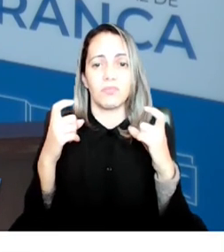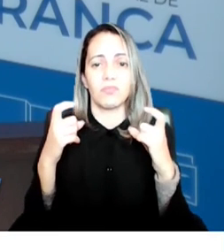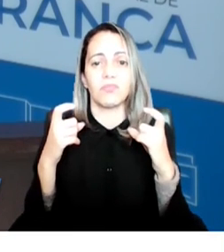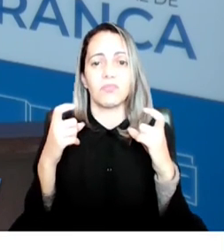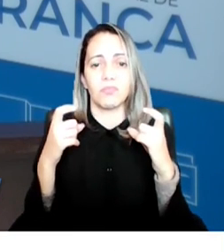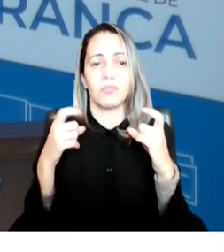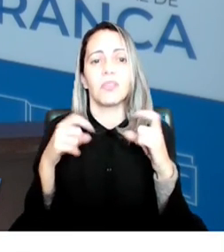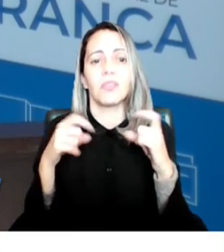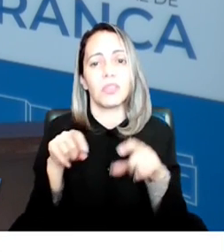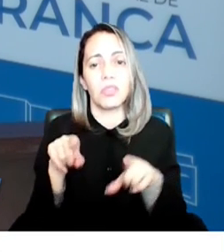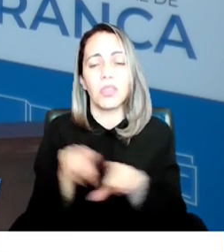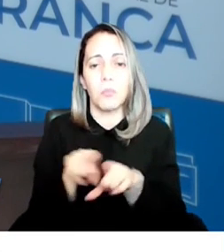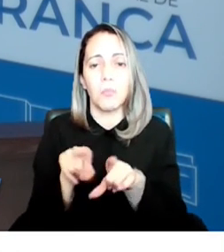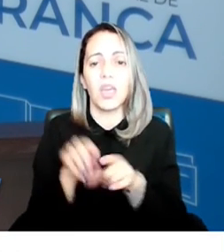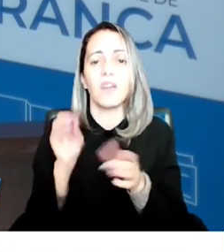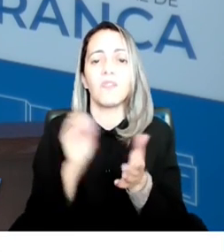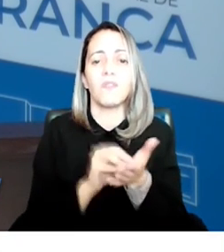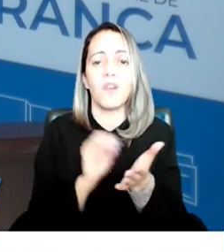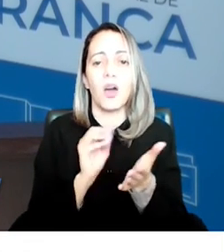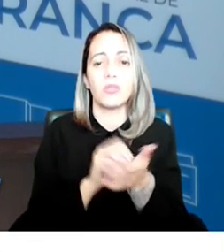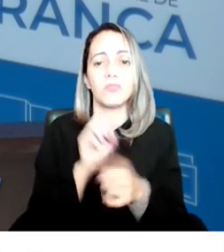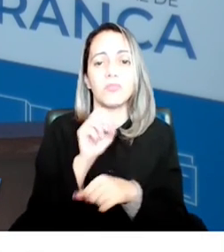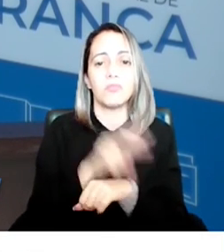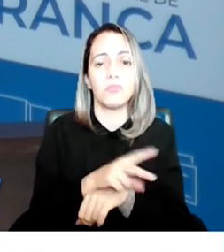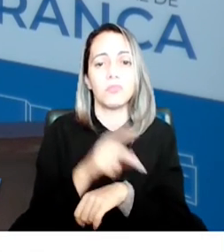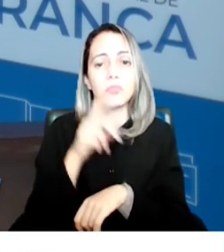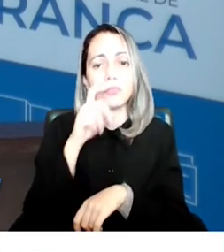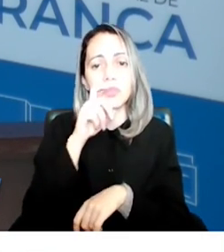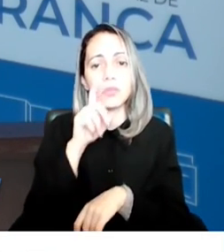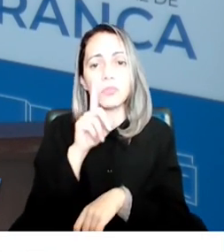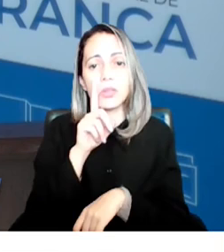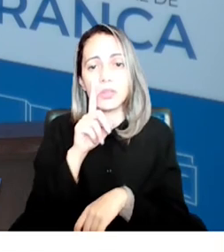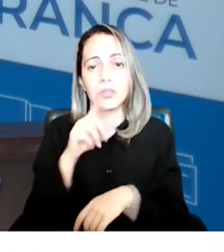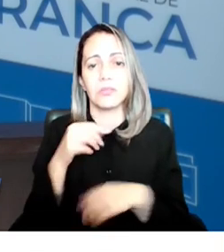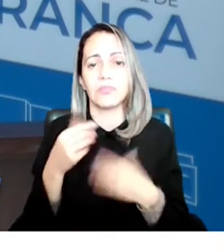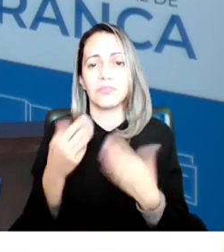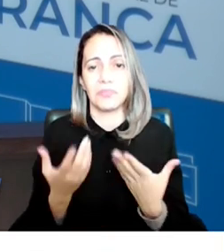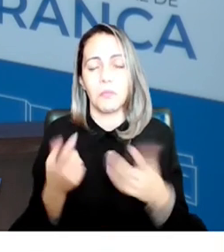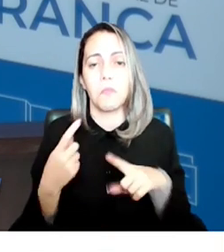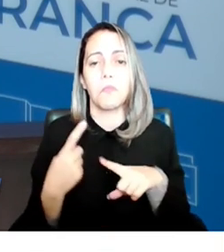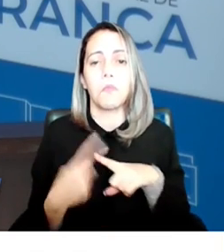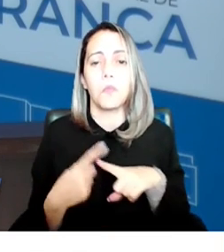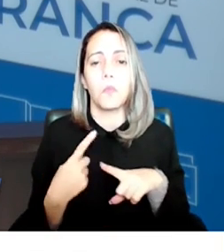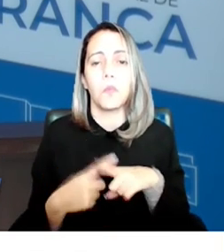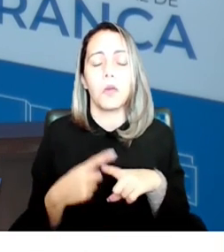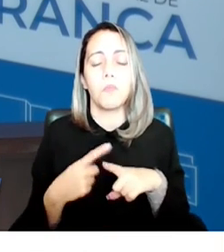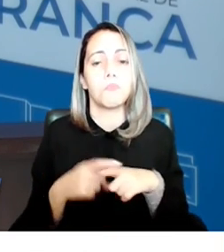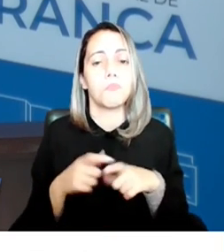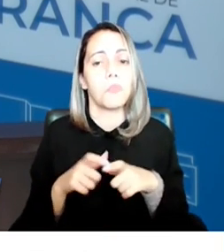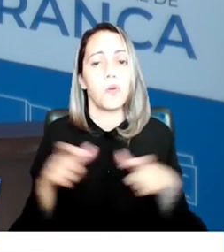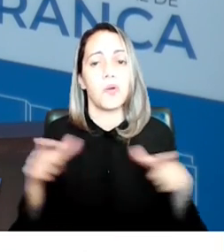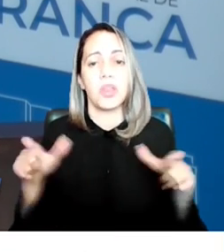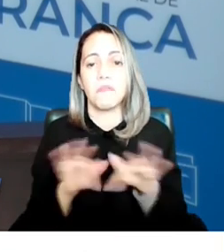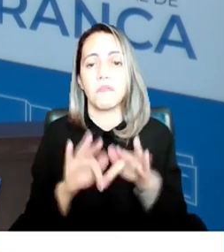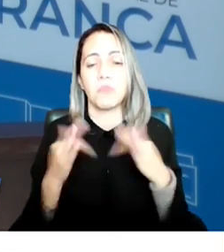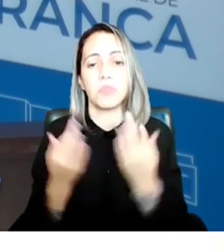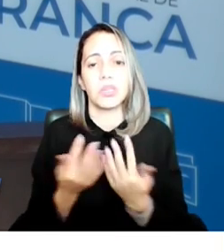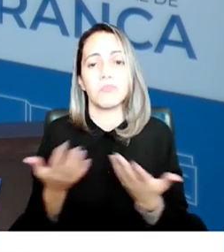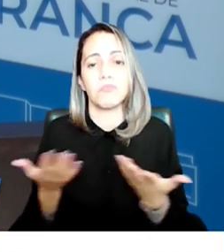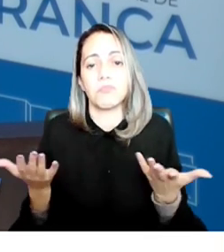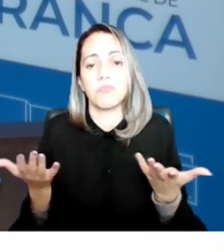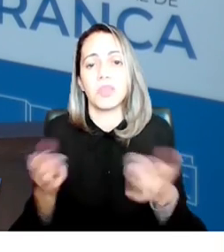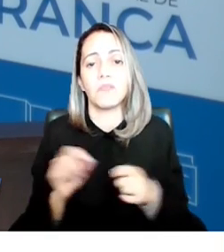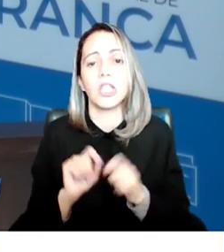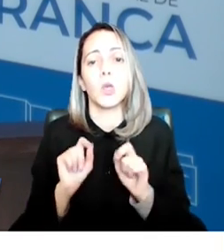e o desespero? Porque para muitas dessas famílias não há o que se fazer. E a gente sabe que tem sim o que se